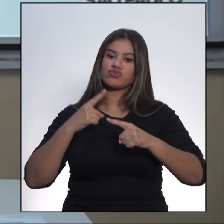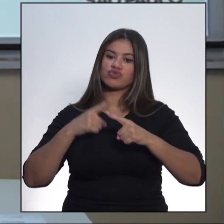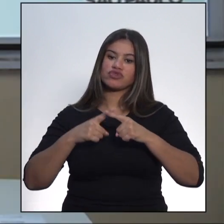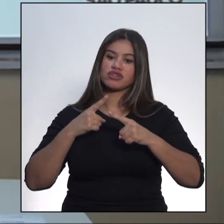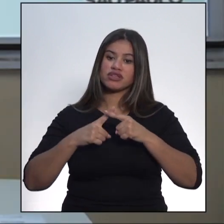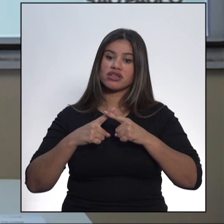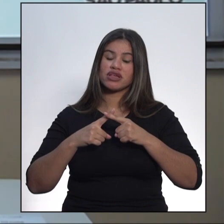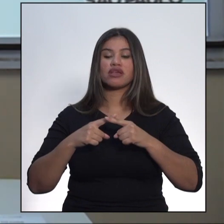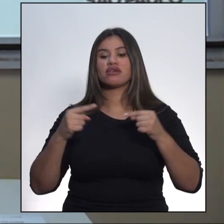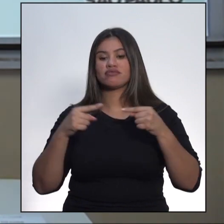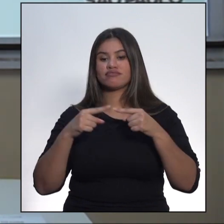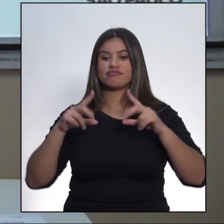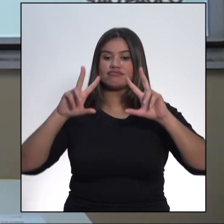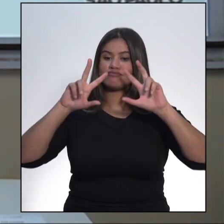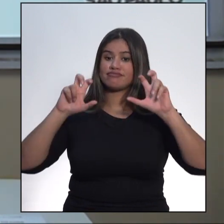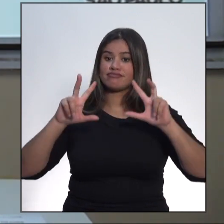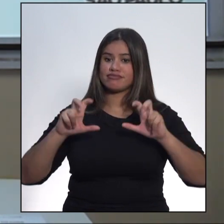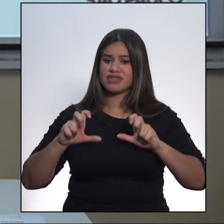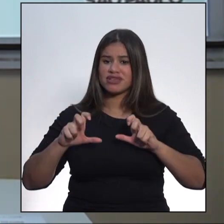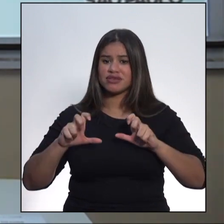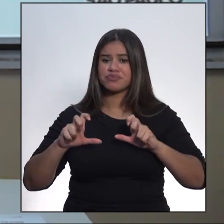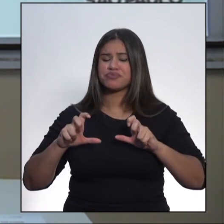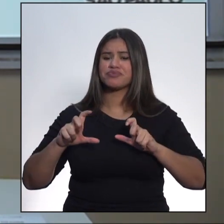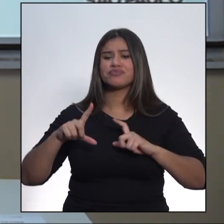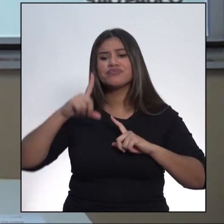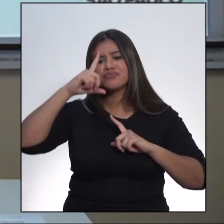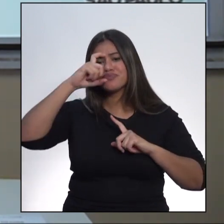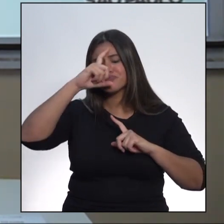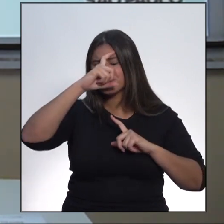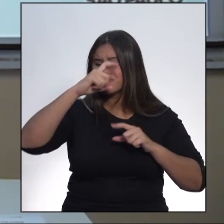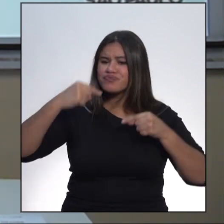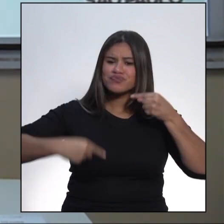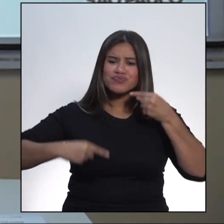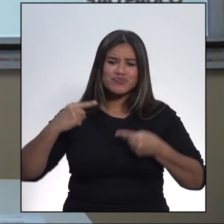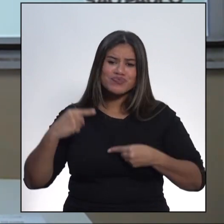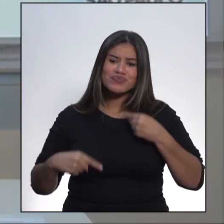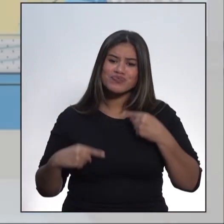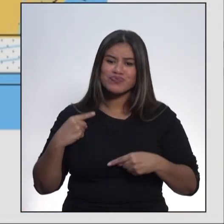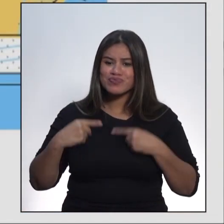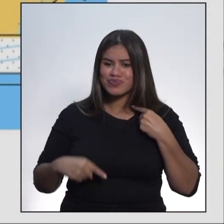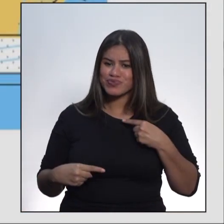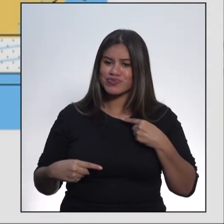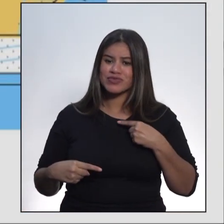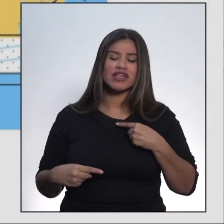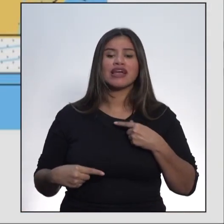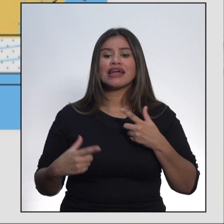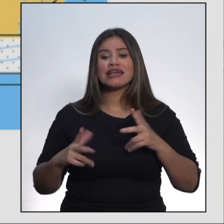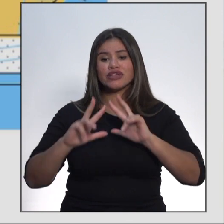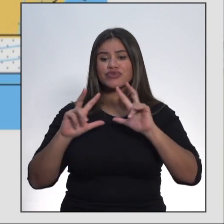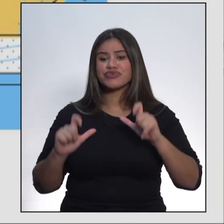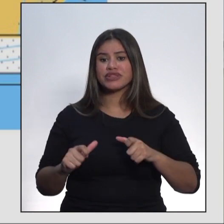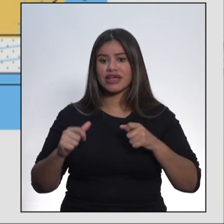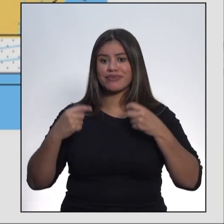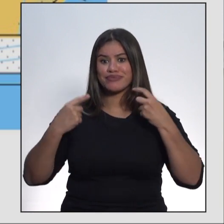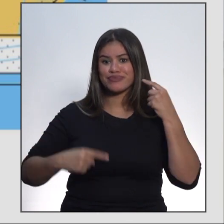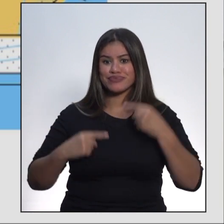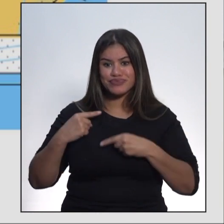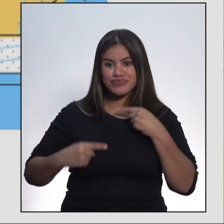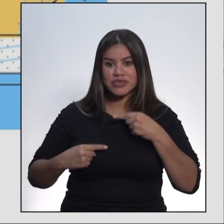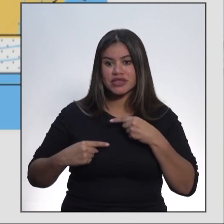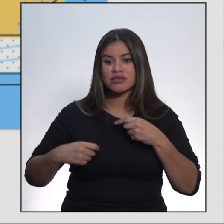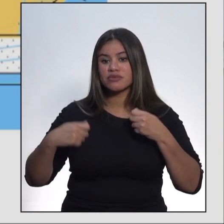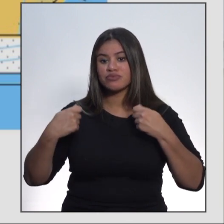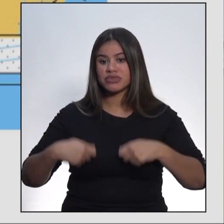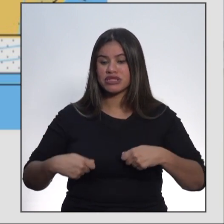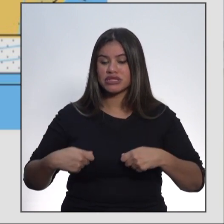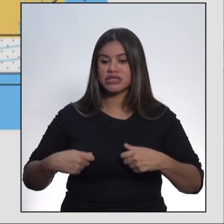são temas polêmicos. E todo tema polêmico exige uma posição